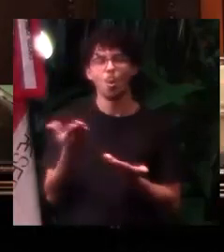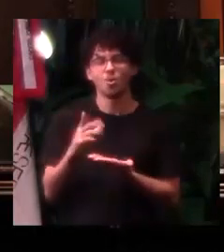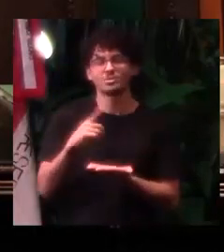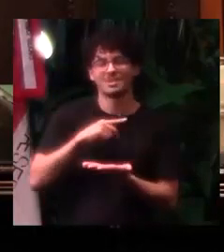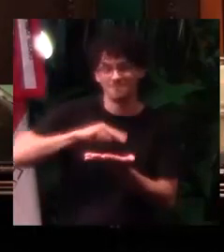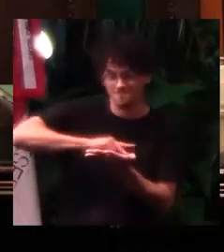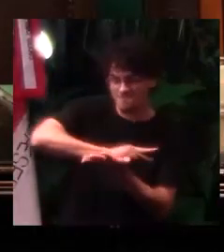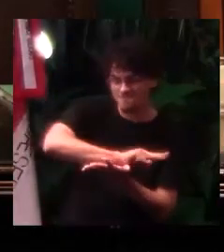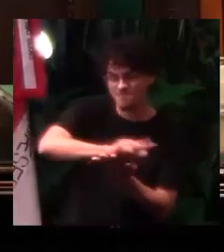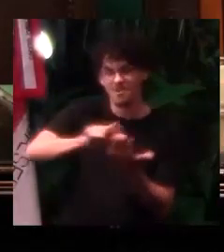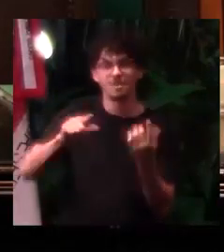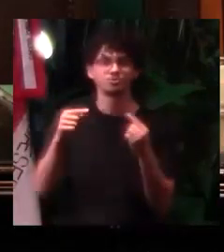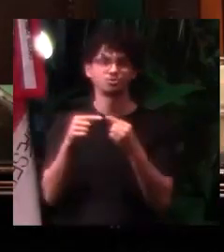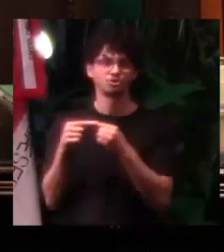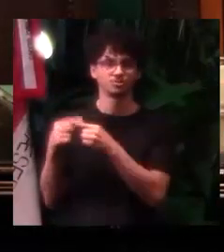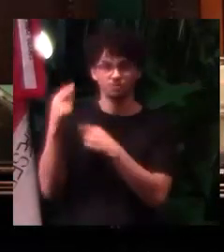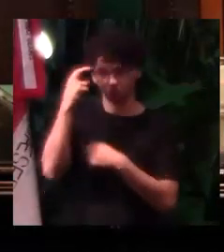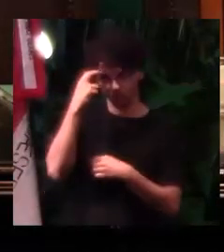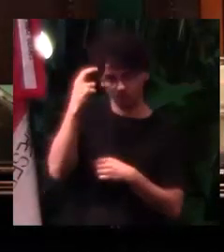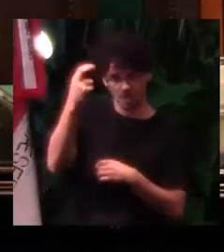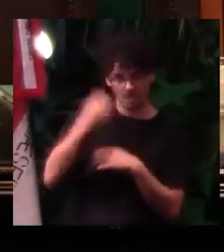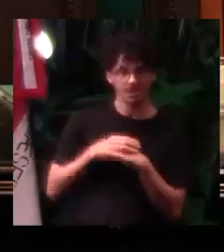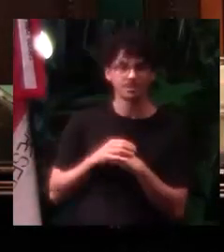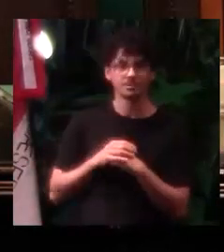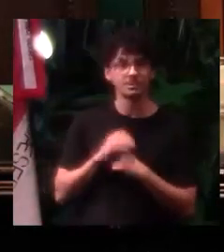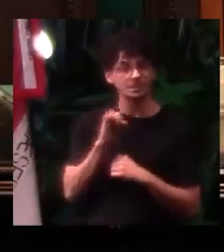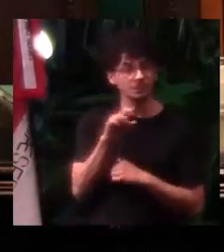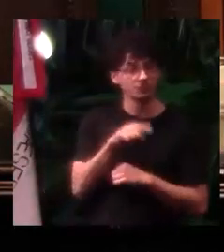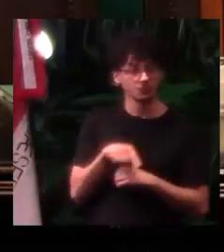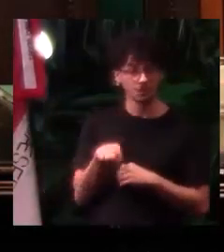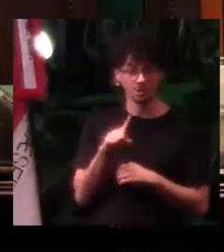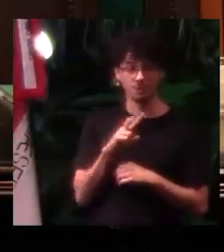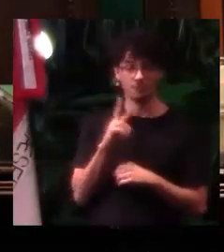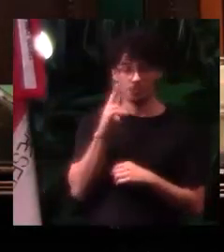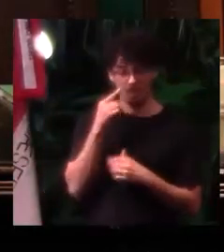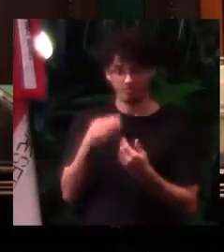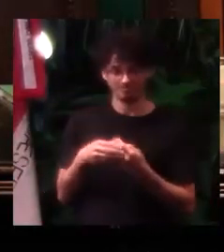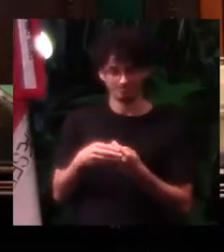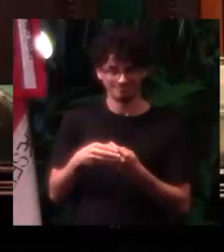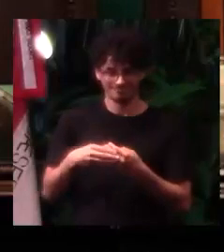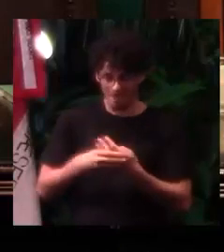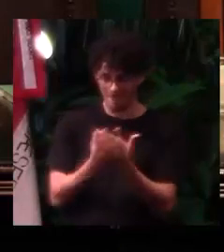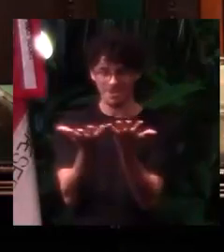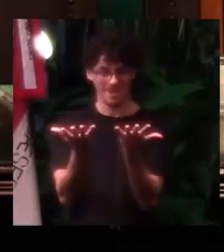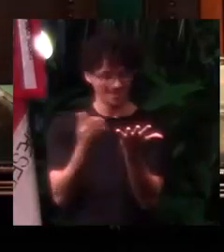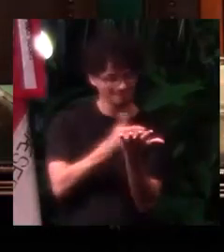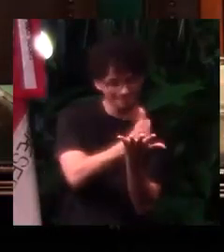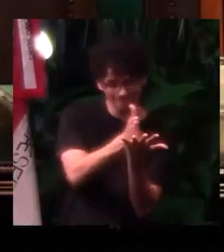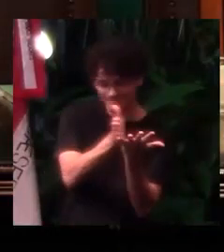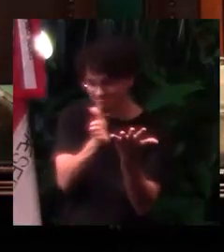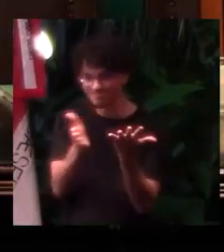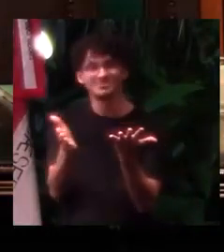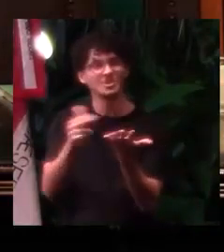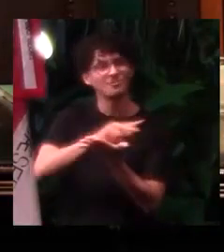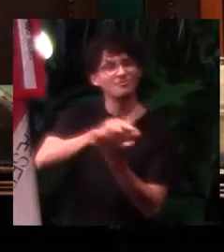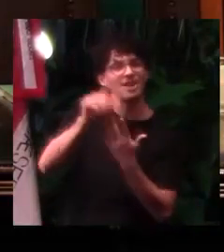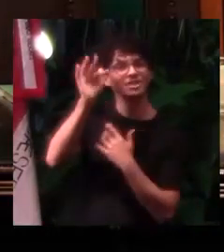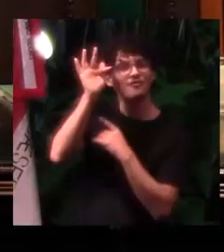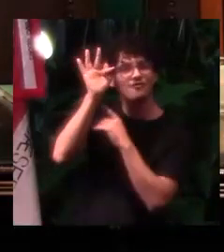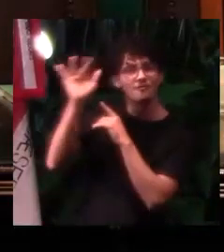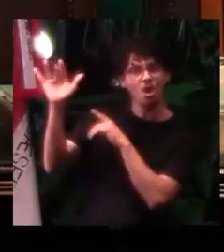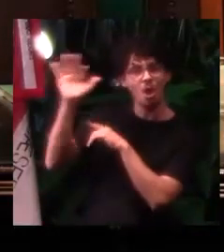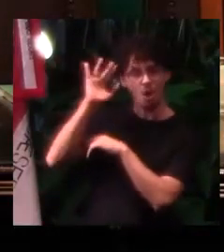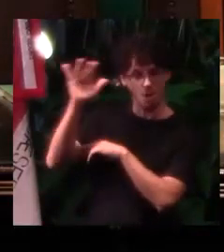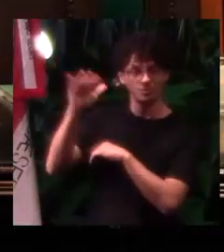de inteligência. E se você for abrir o leque filosoficamente, né, com filósofos do pragmatismo, por exemplo,